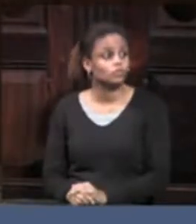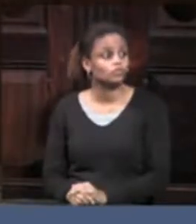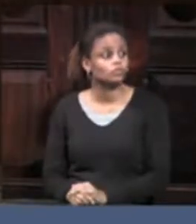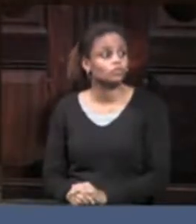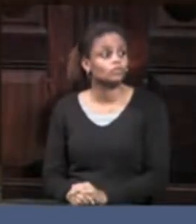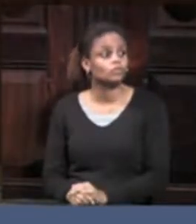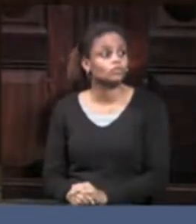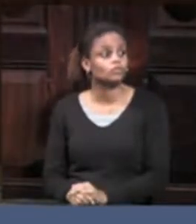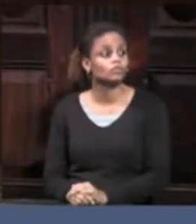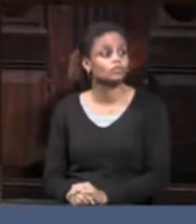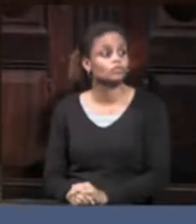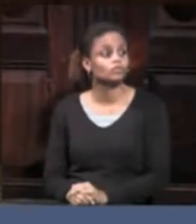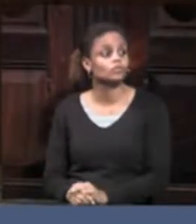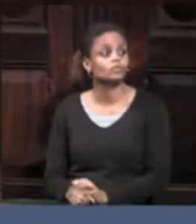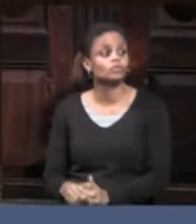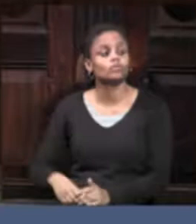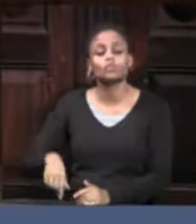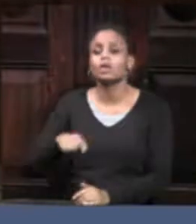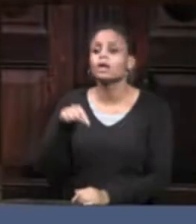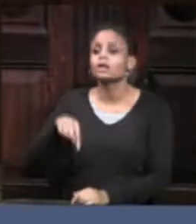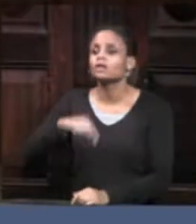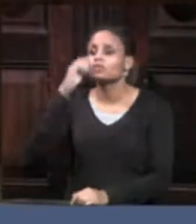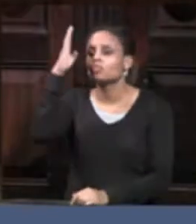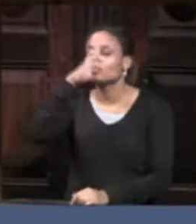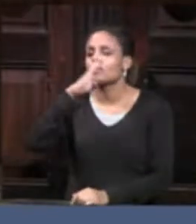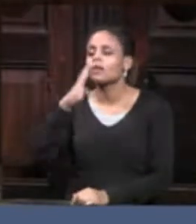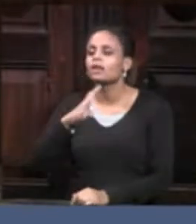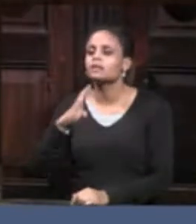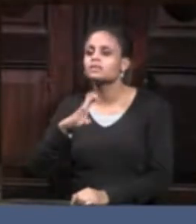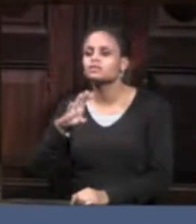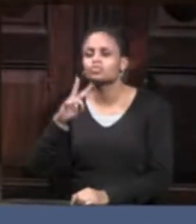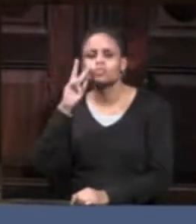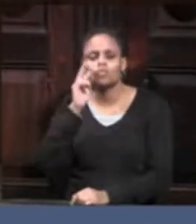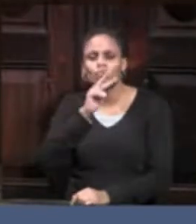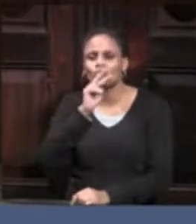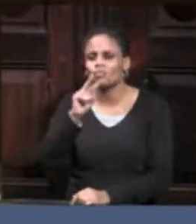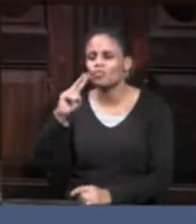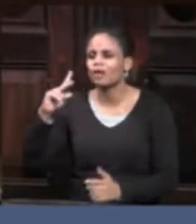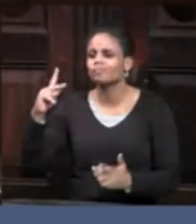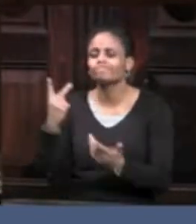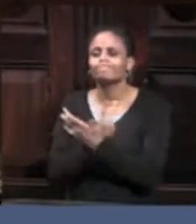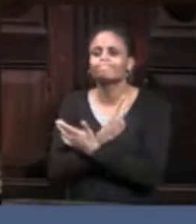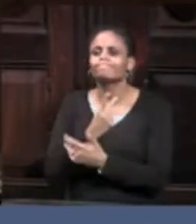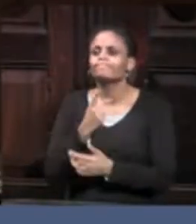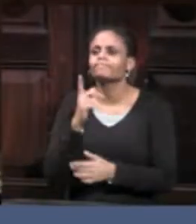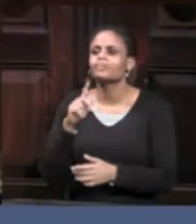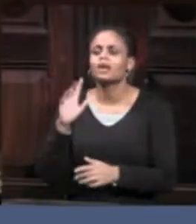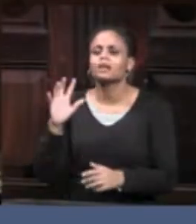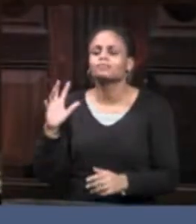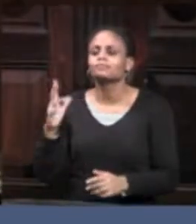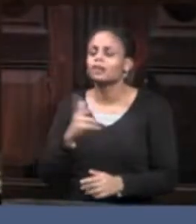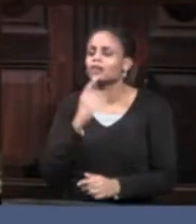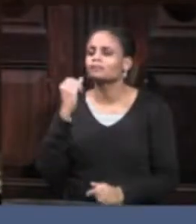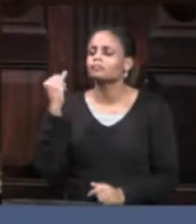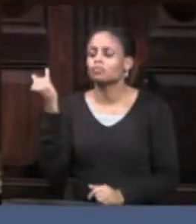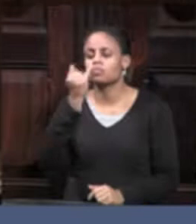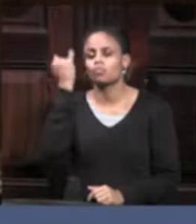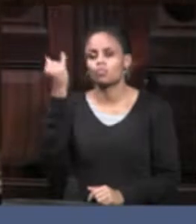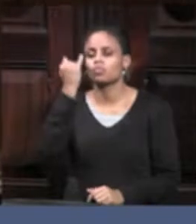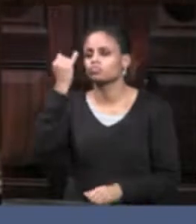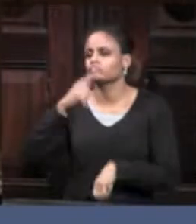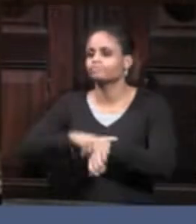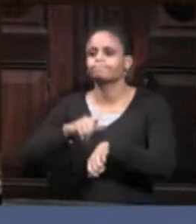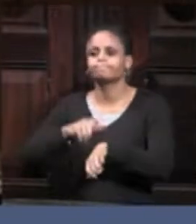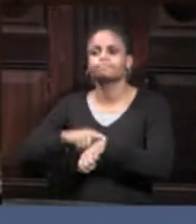O Brasil está passando por um momento histórico nessa próxima semana, deputado Tio Carlos, e é imperativo que